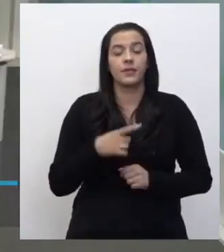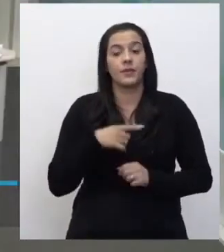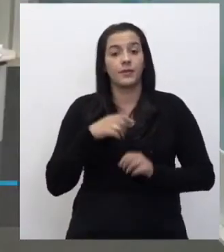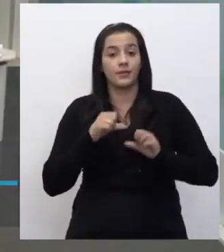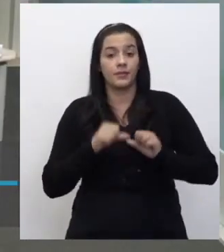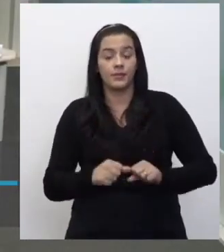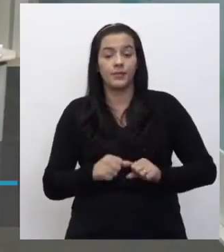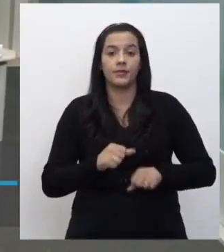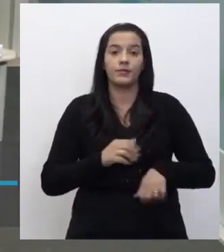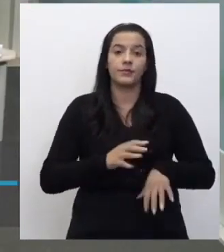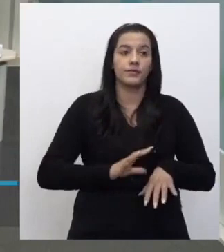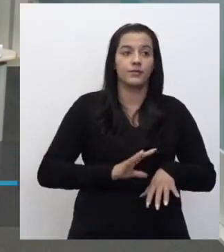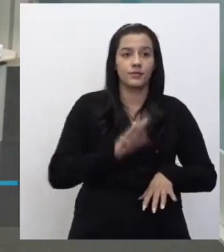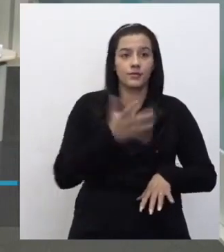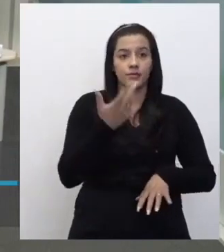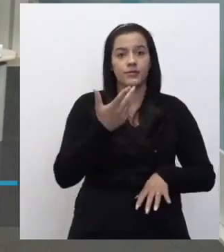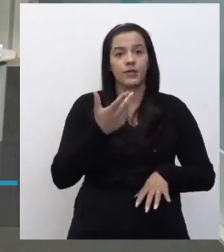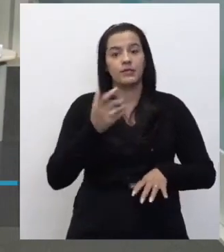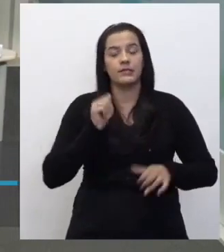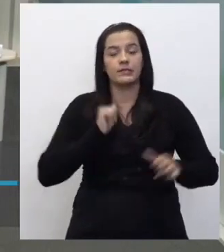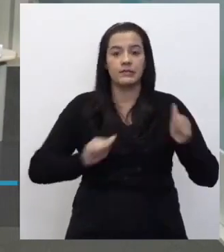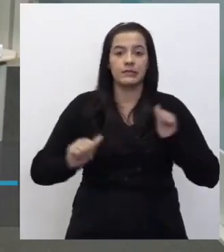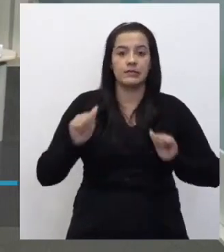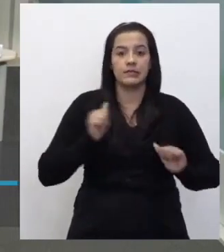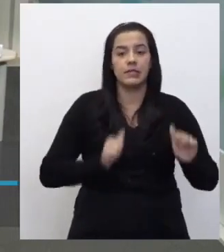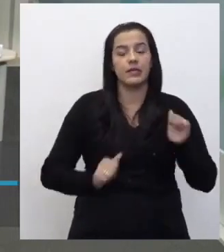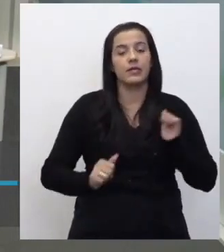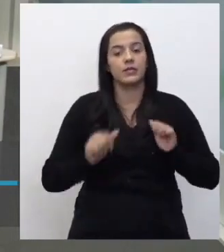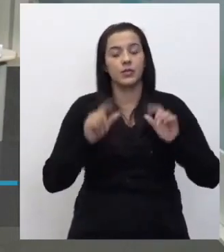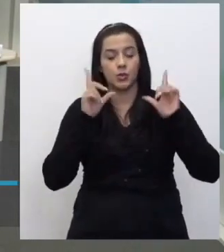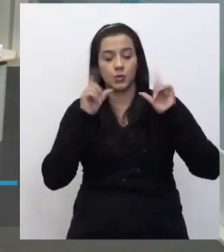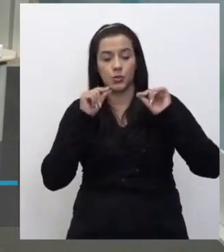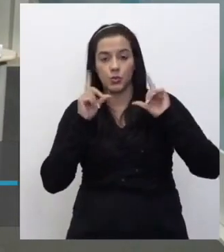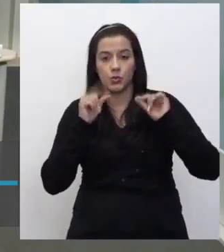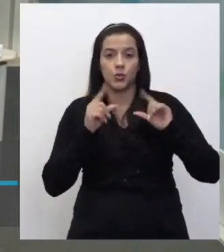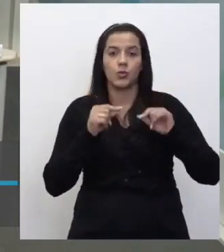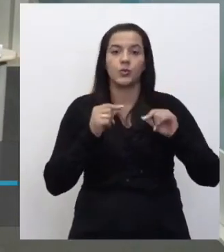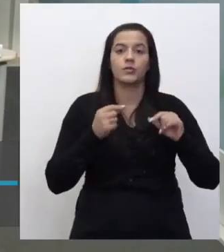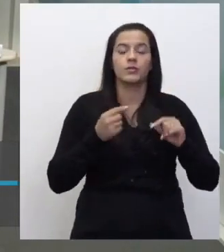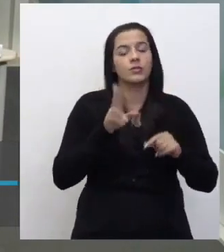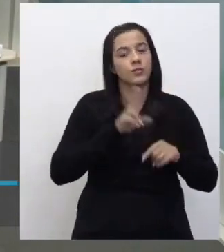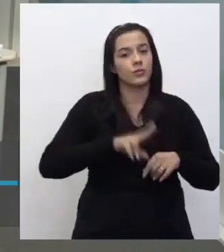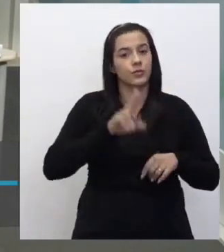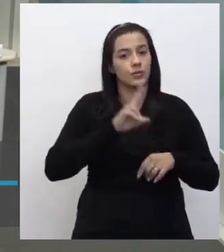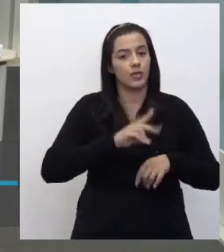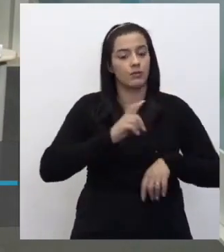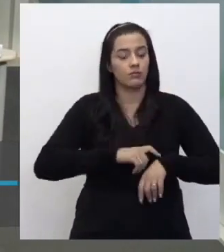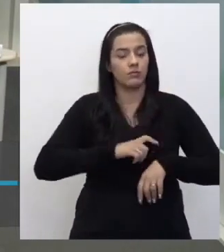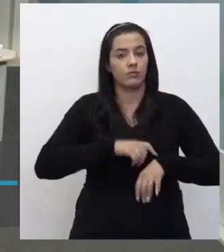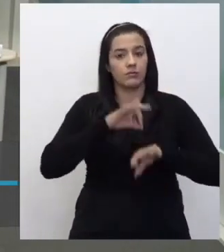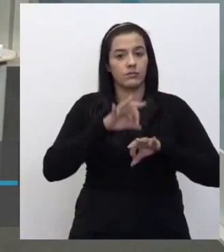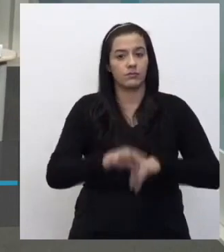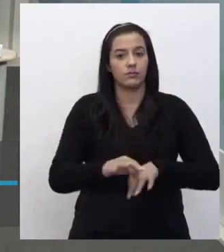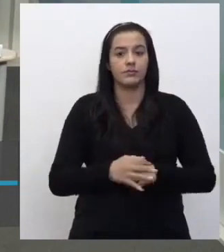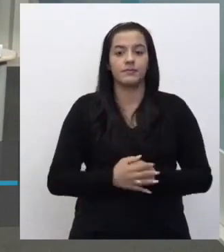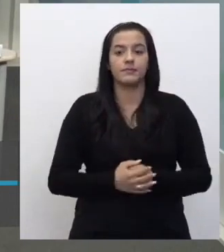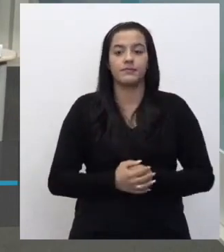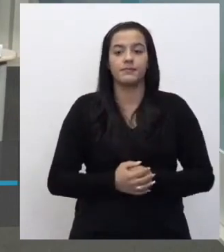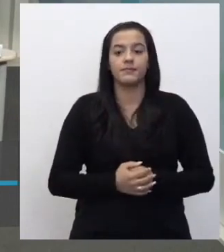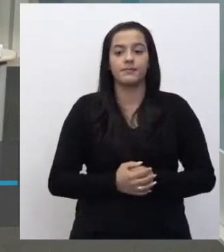insônia, ansiedade, se usado inapropriadamente. Yes. Okay. Inappropriately. Yes. Ok. E temos